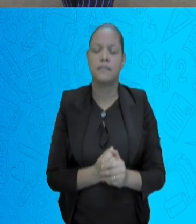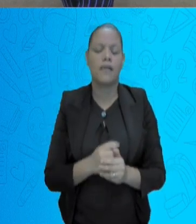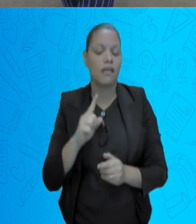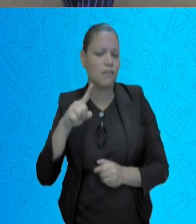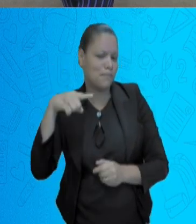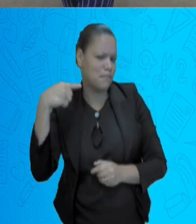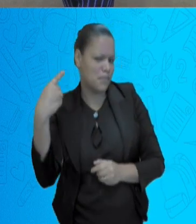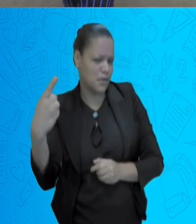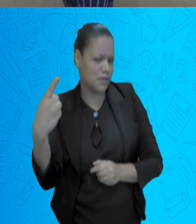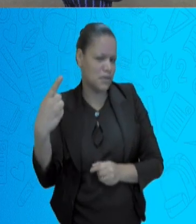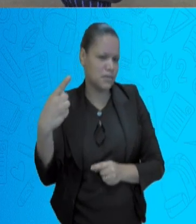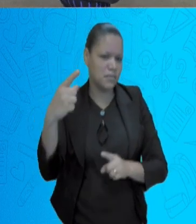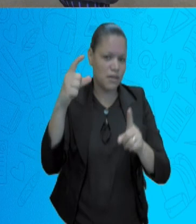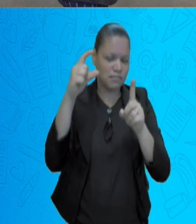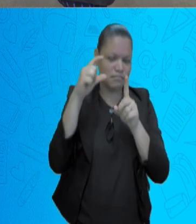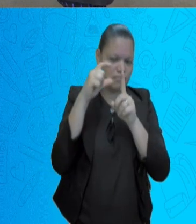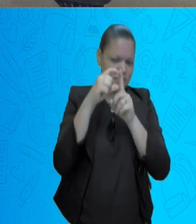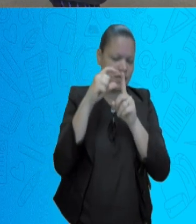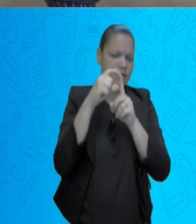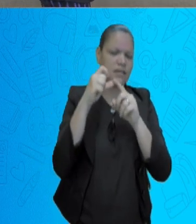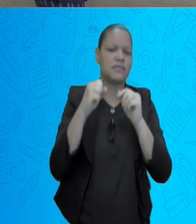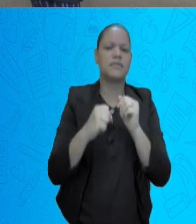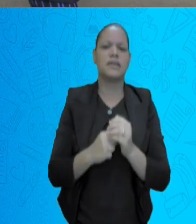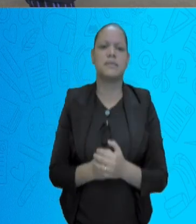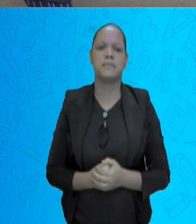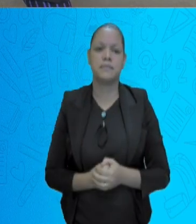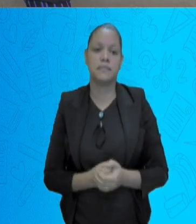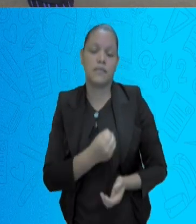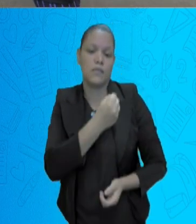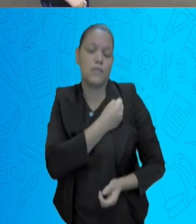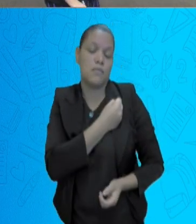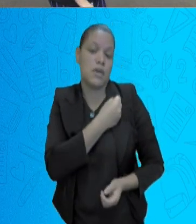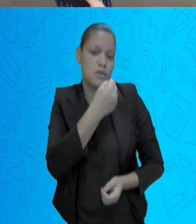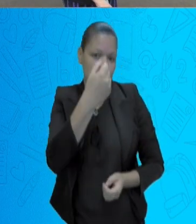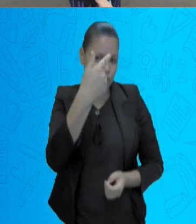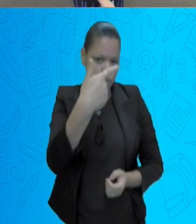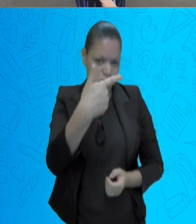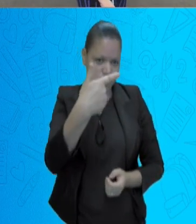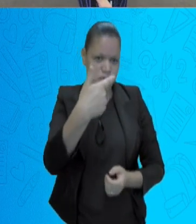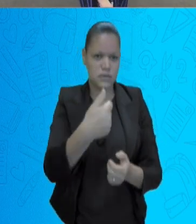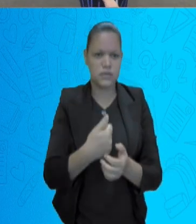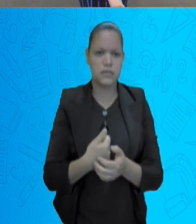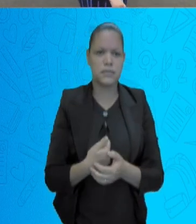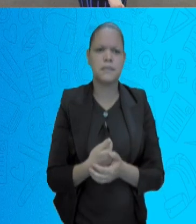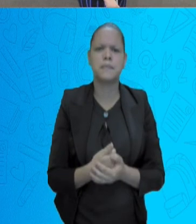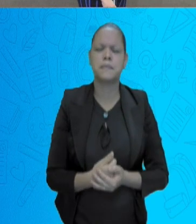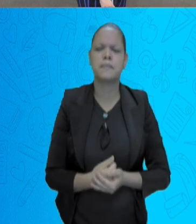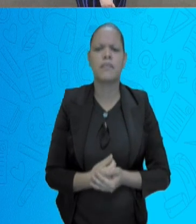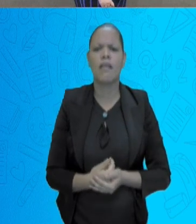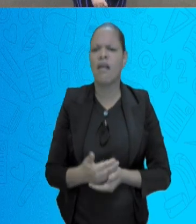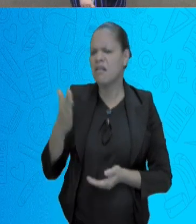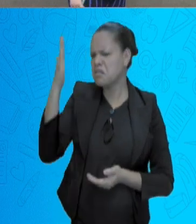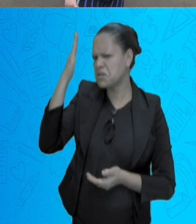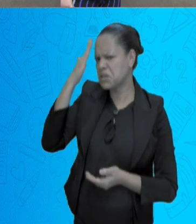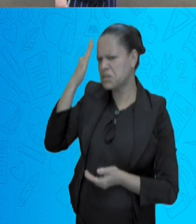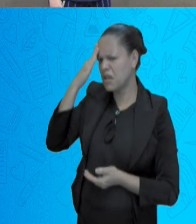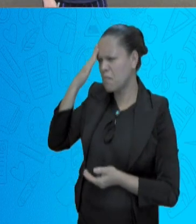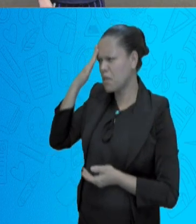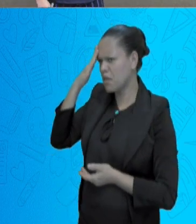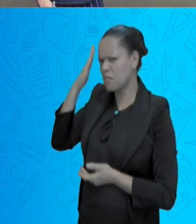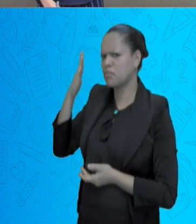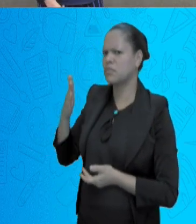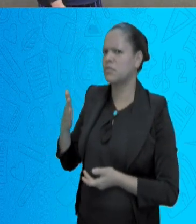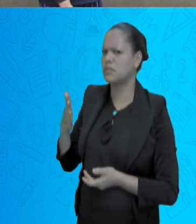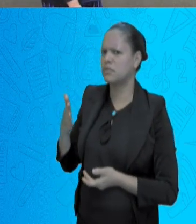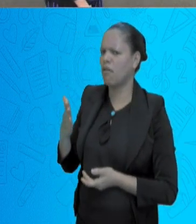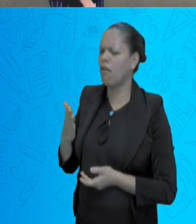Vamos escrever aqui de novo, RR. O número 2, que está aqui, ó, a gente já sabe que ele começa com um